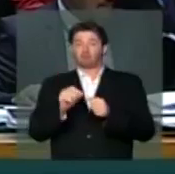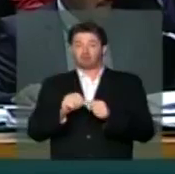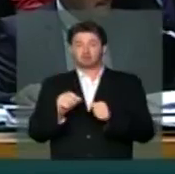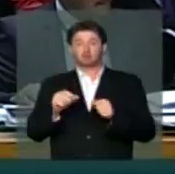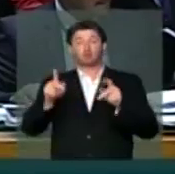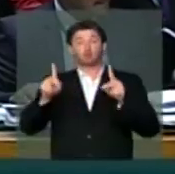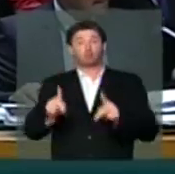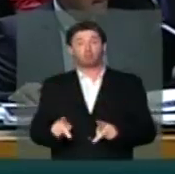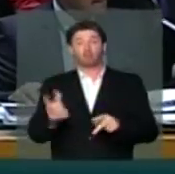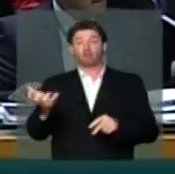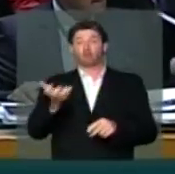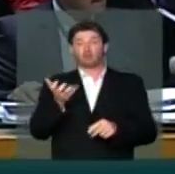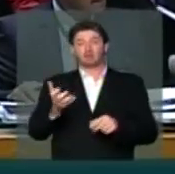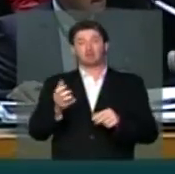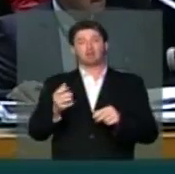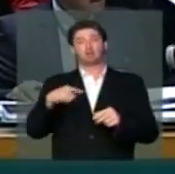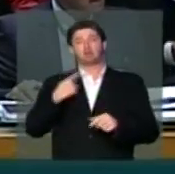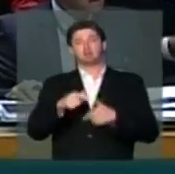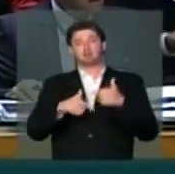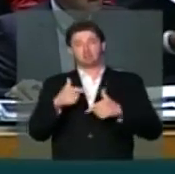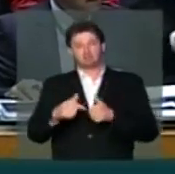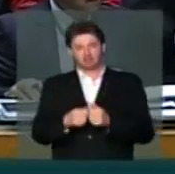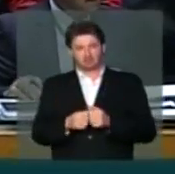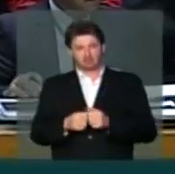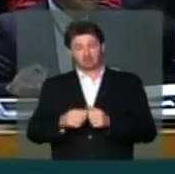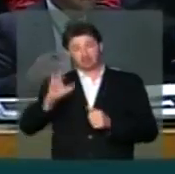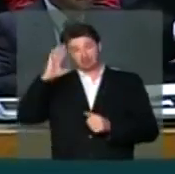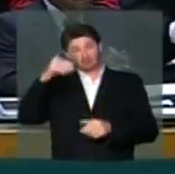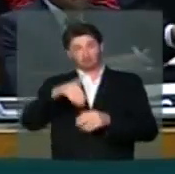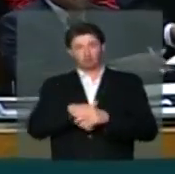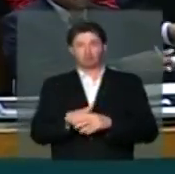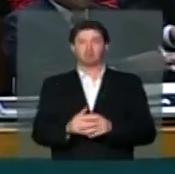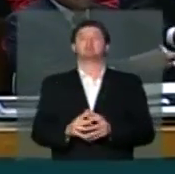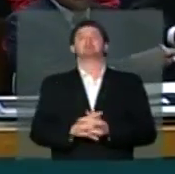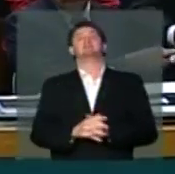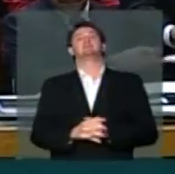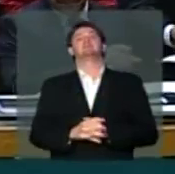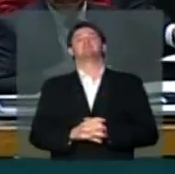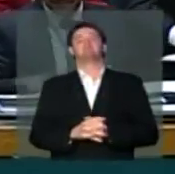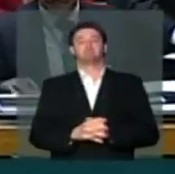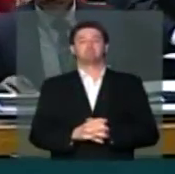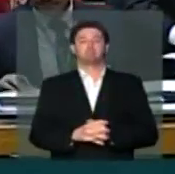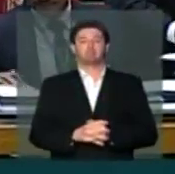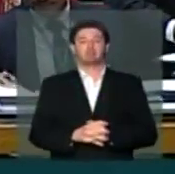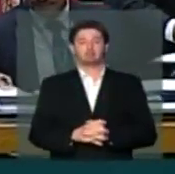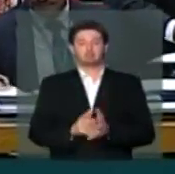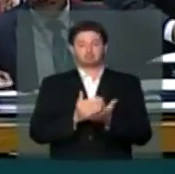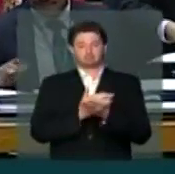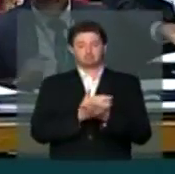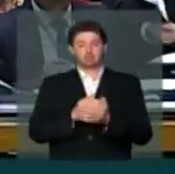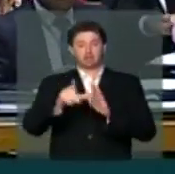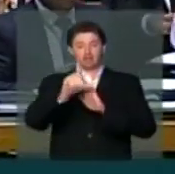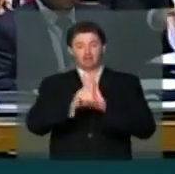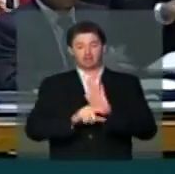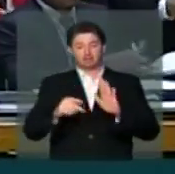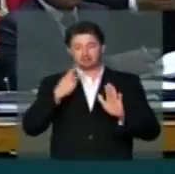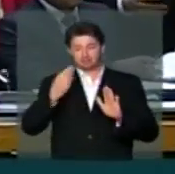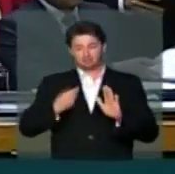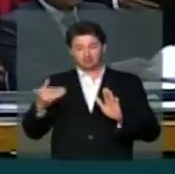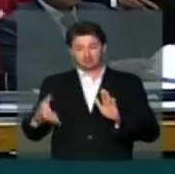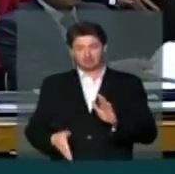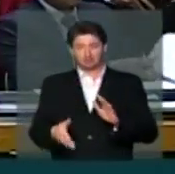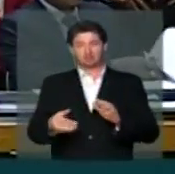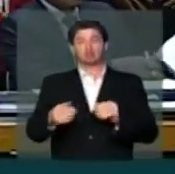o povo nos colocou aqui, que é deliberarmos. Passa-se a lista de presença,